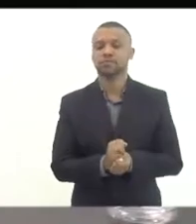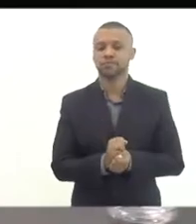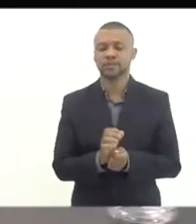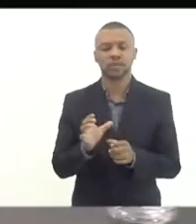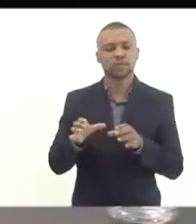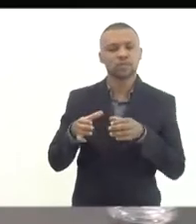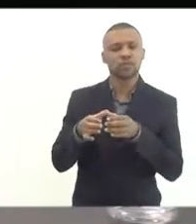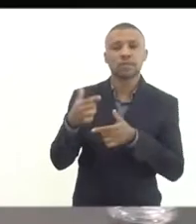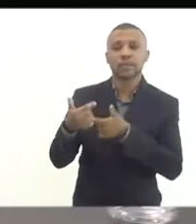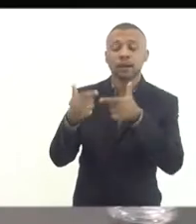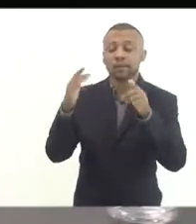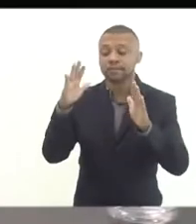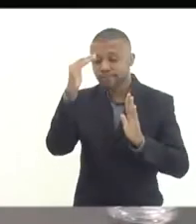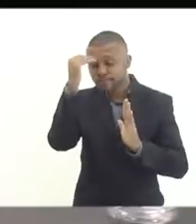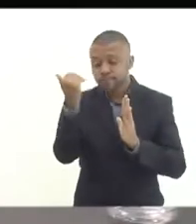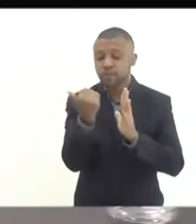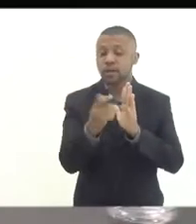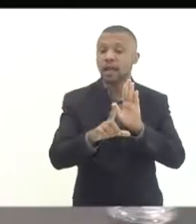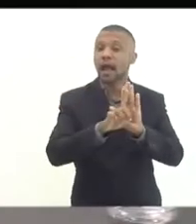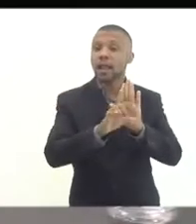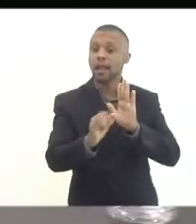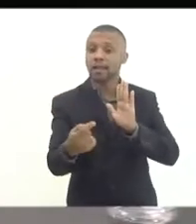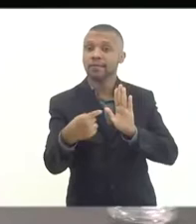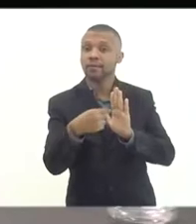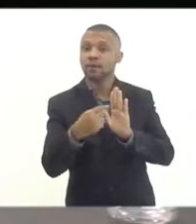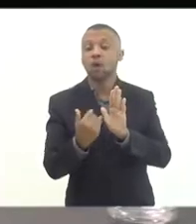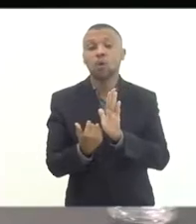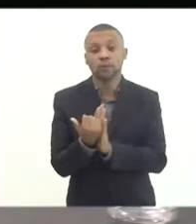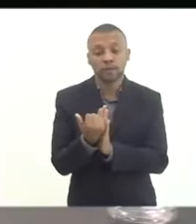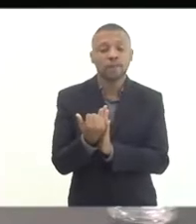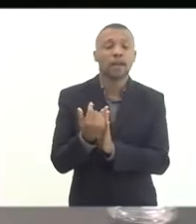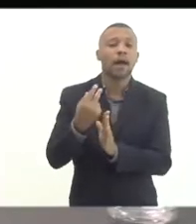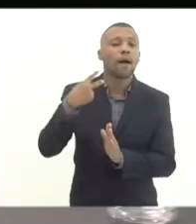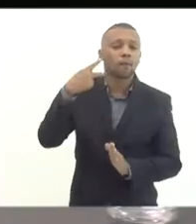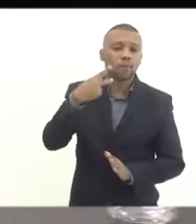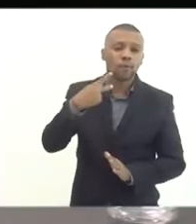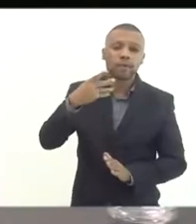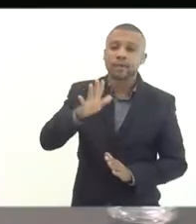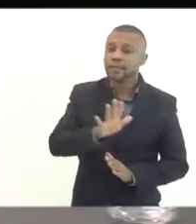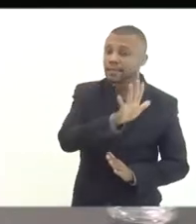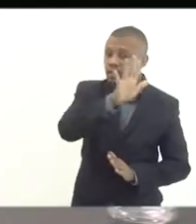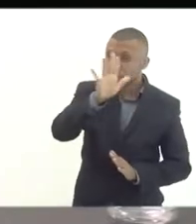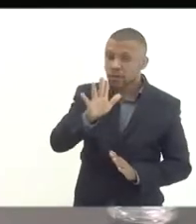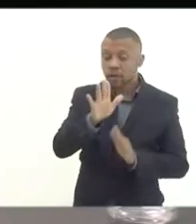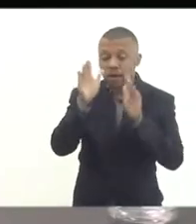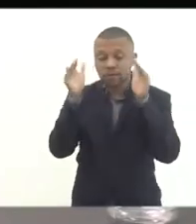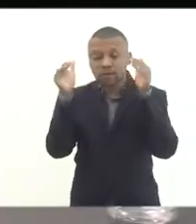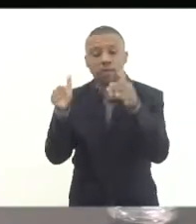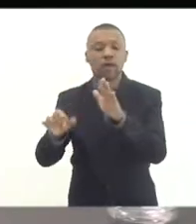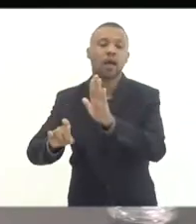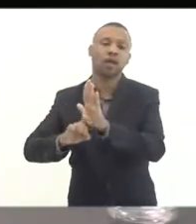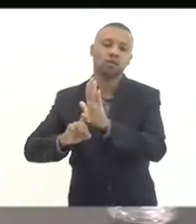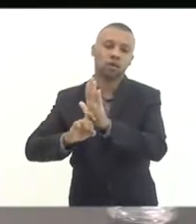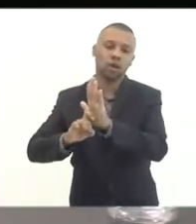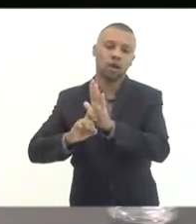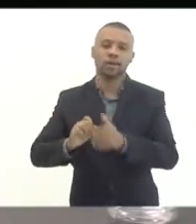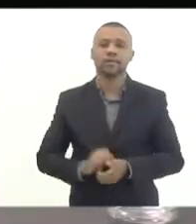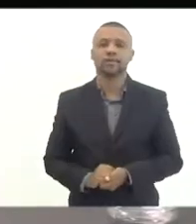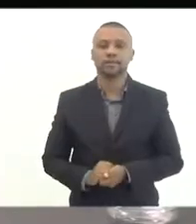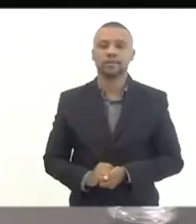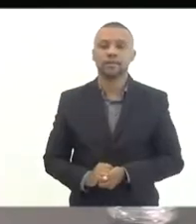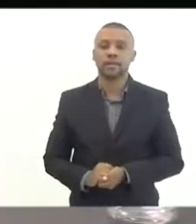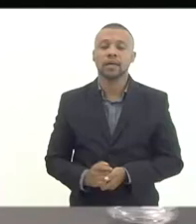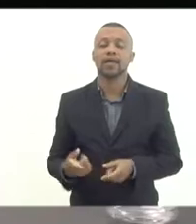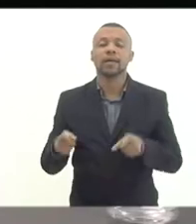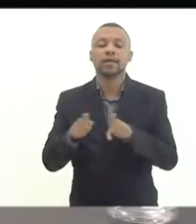pautada na legislação prevista começar a música nacional sobre drogas e as demais linhas e